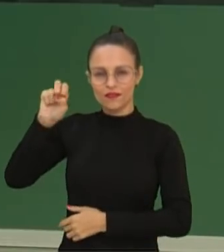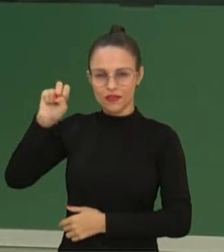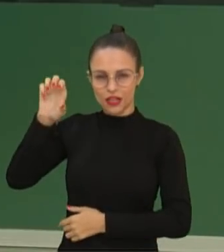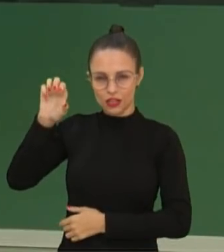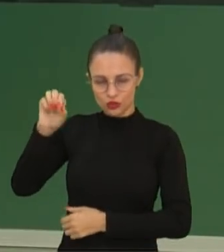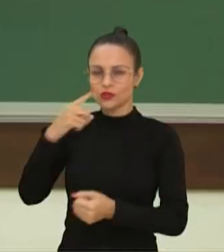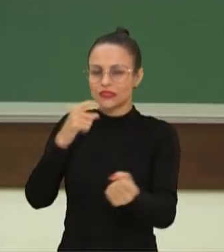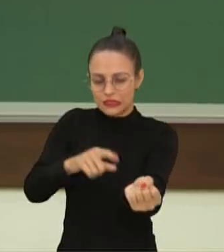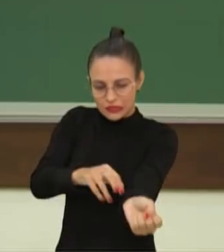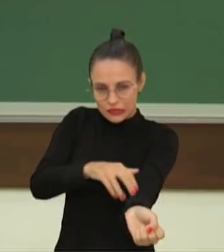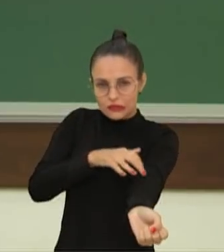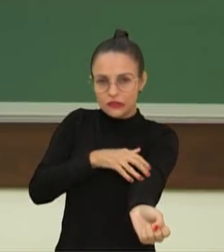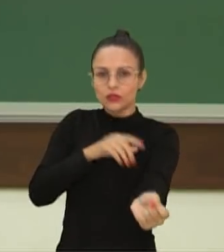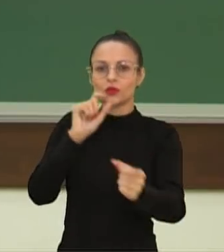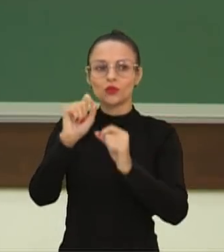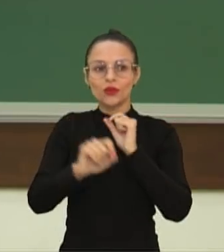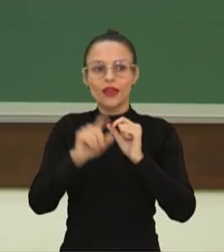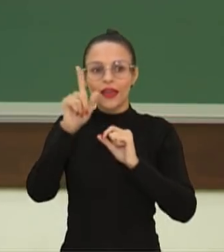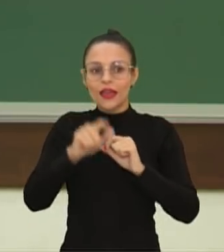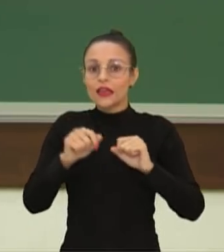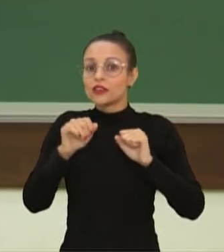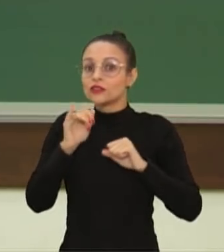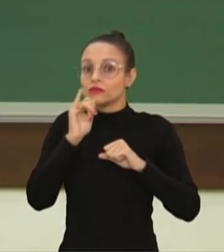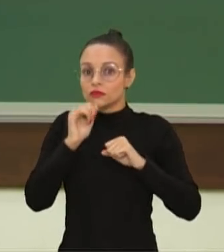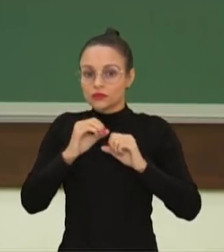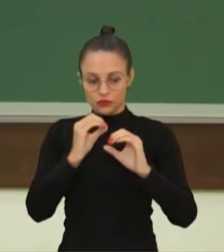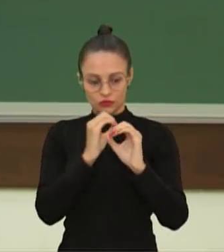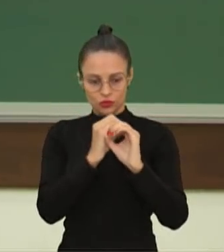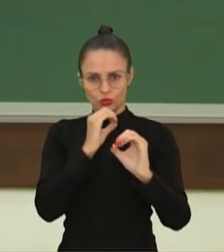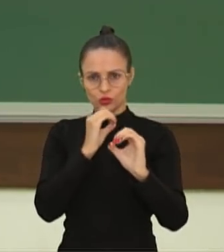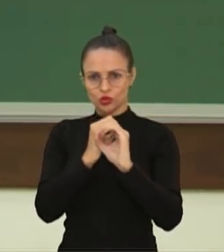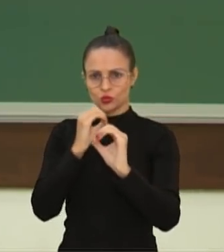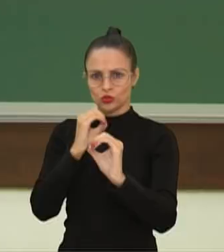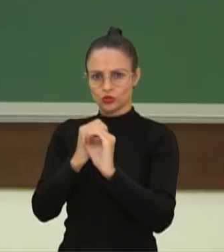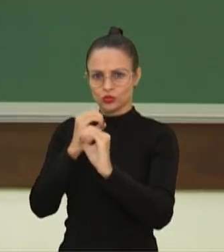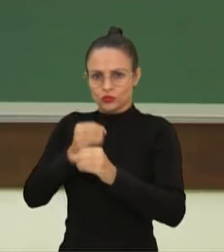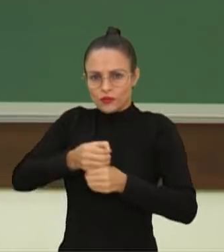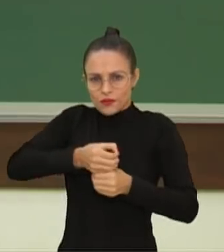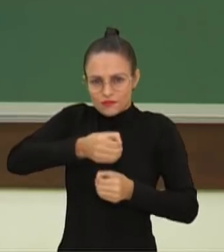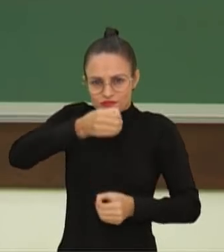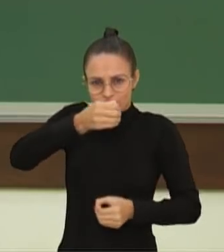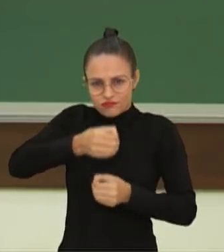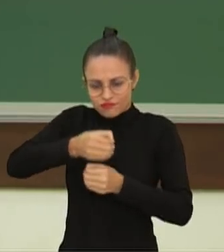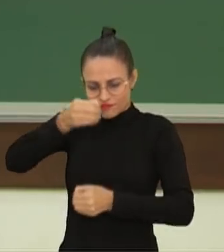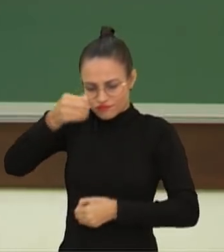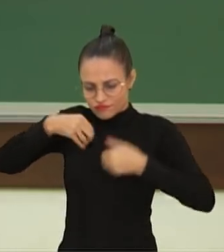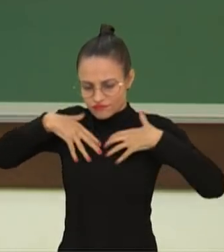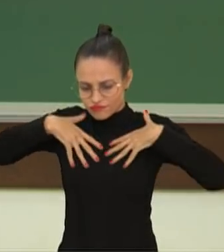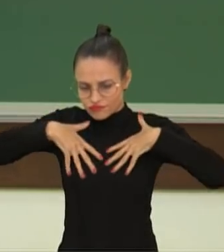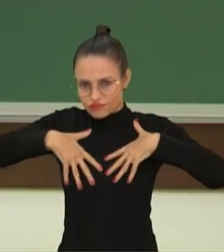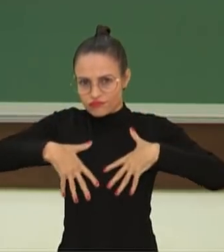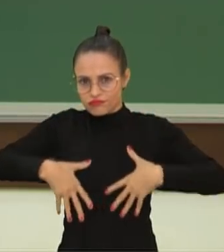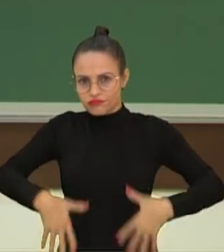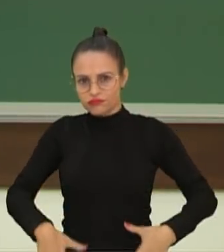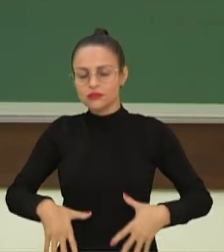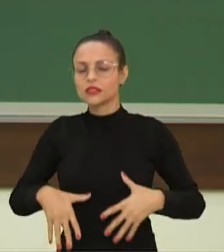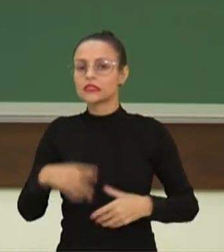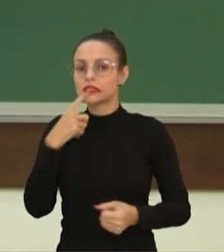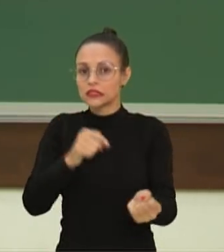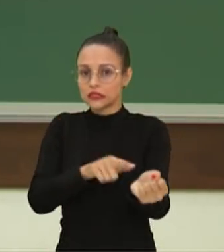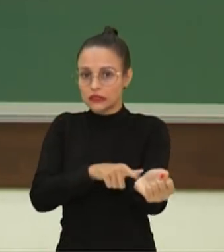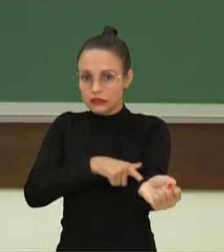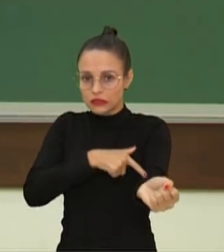os vasos sanguíneos, eles formam essa rede, né? Esses tubos que vão conduzir o nosso sangue, então, a todo o